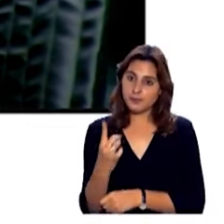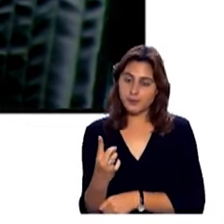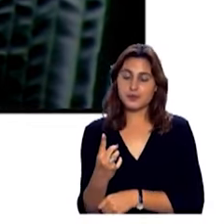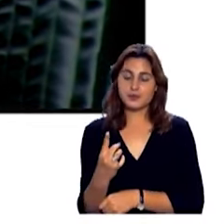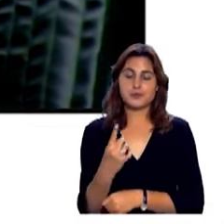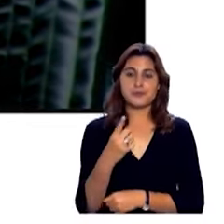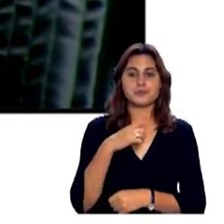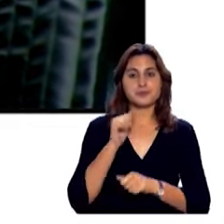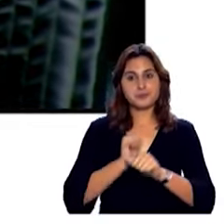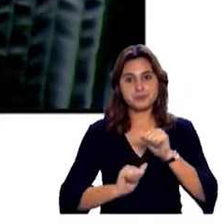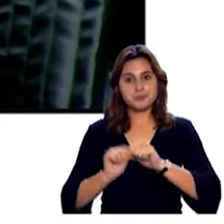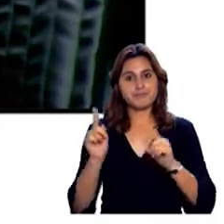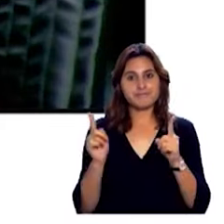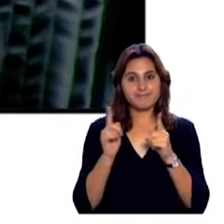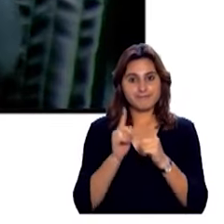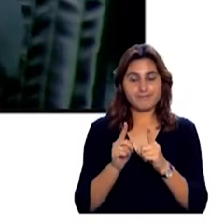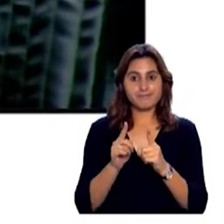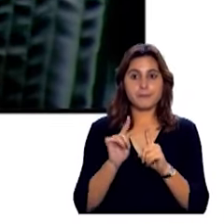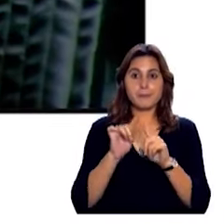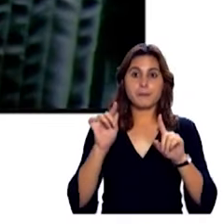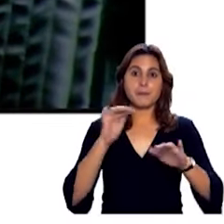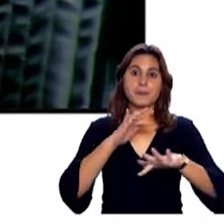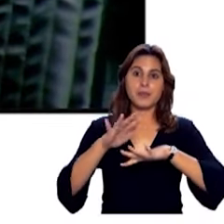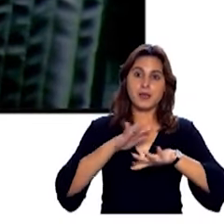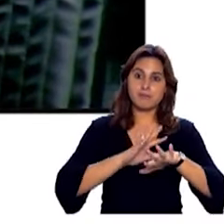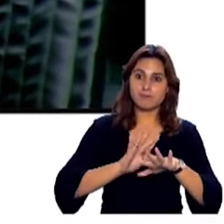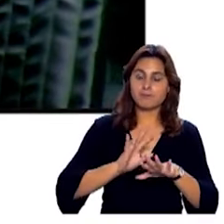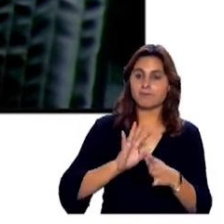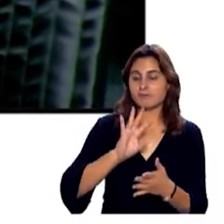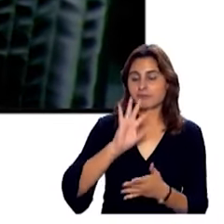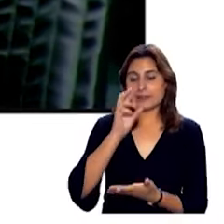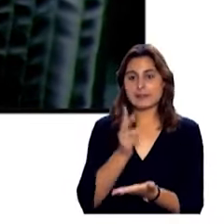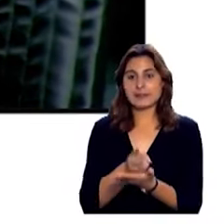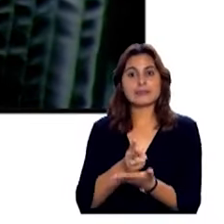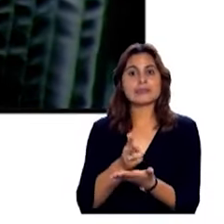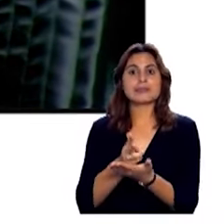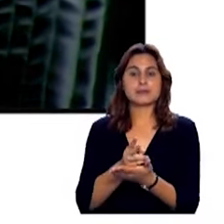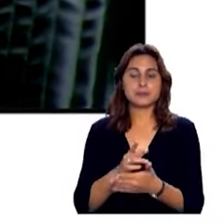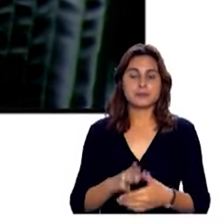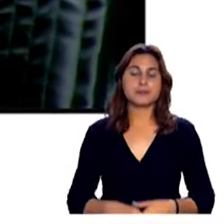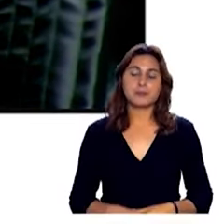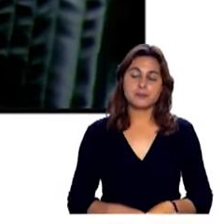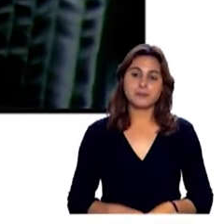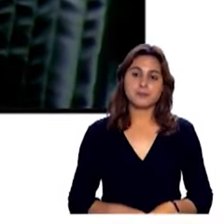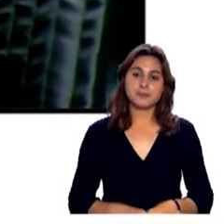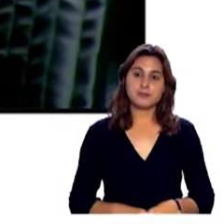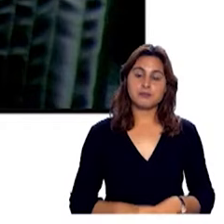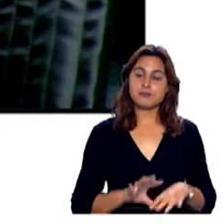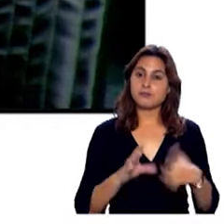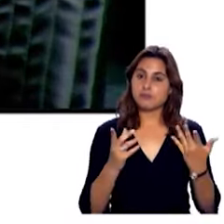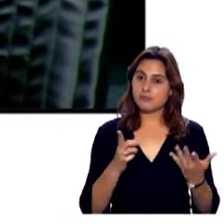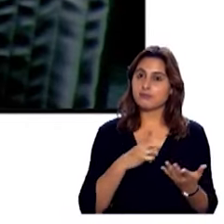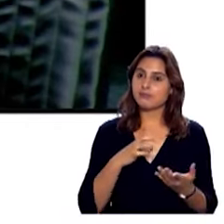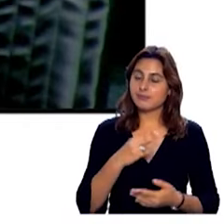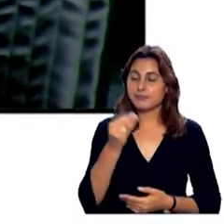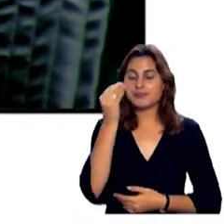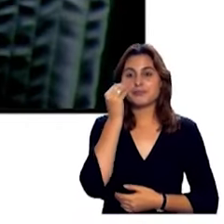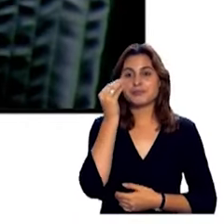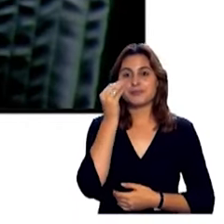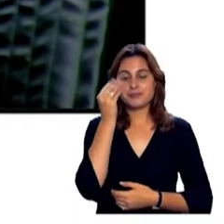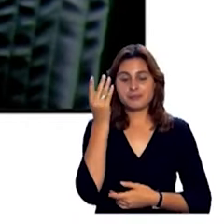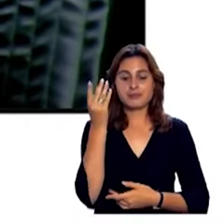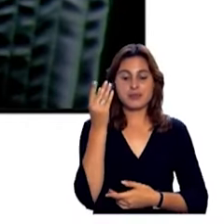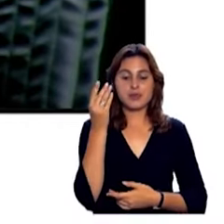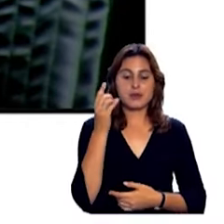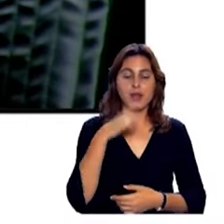alteração mas esses movimentos são constantes e vem de muito tempo atrás então há de fato uma tentativa né como disseram os